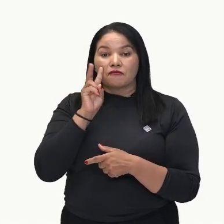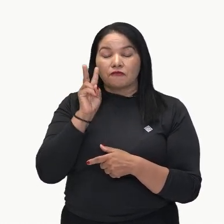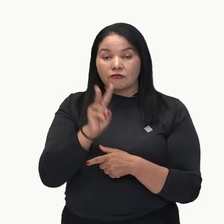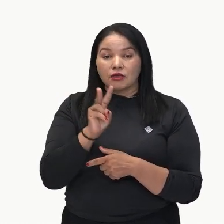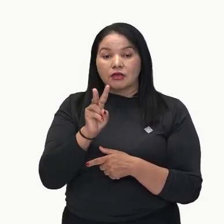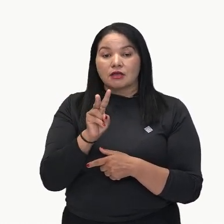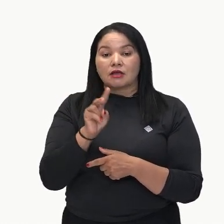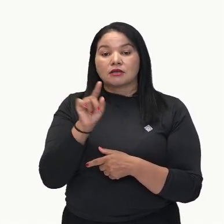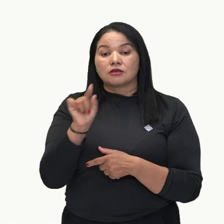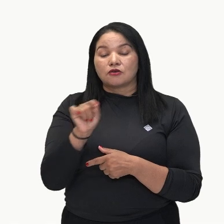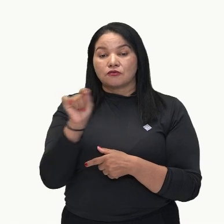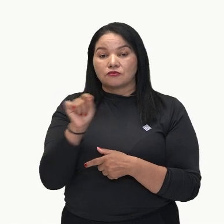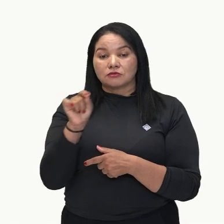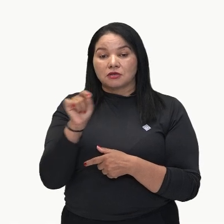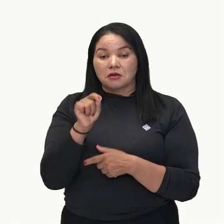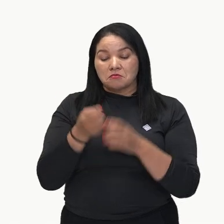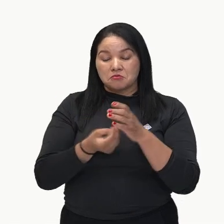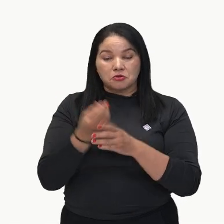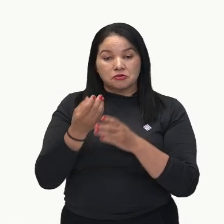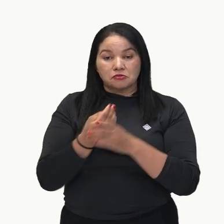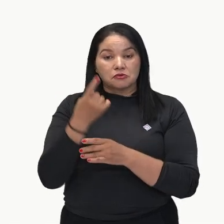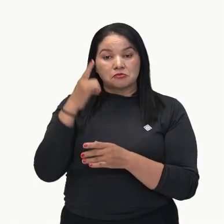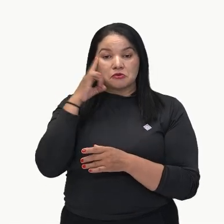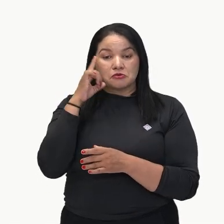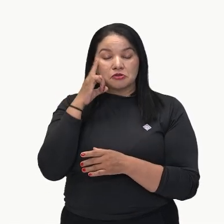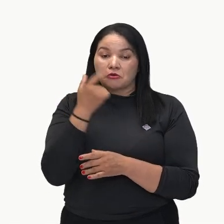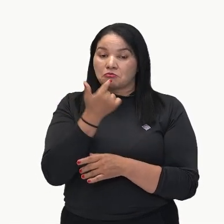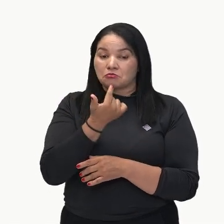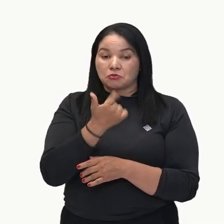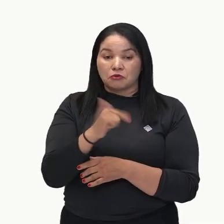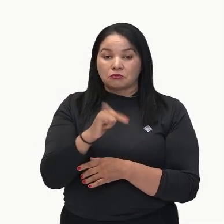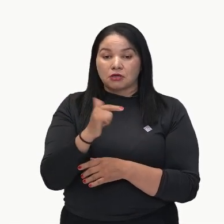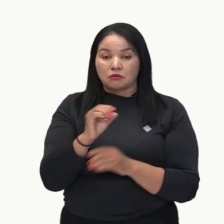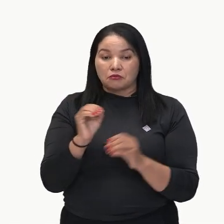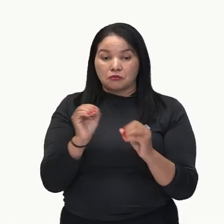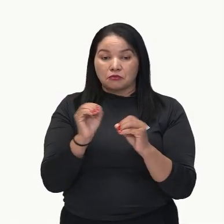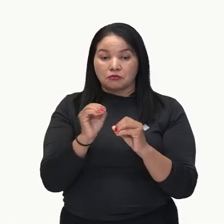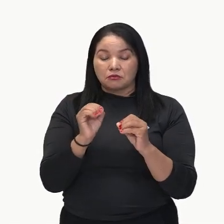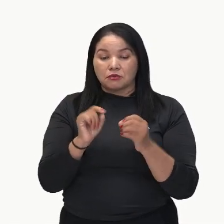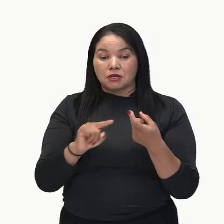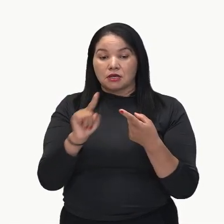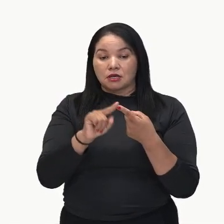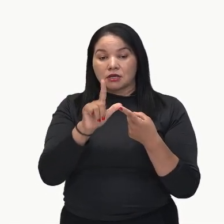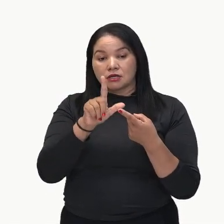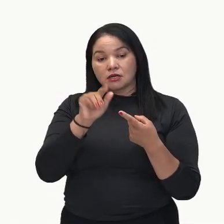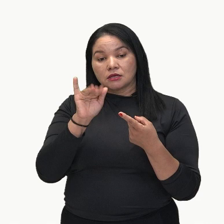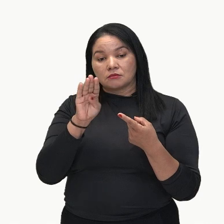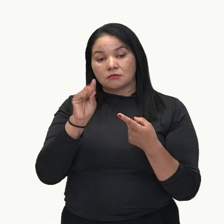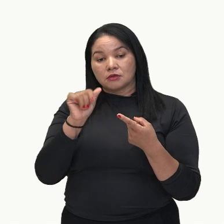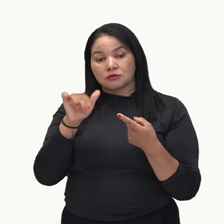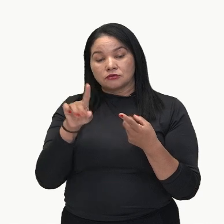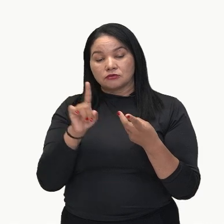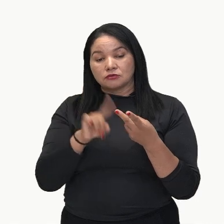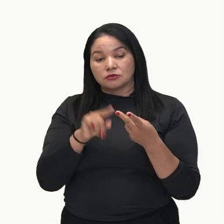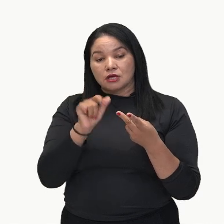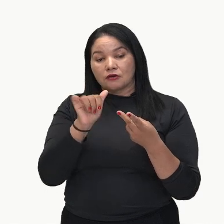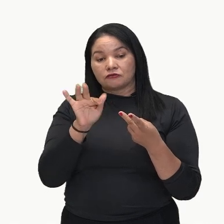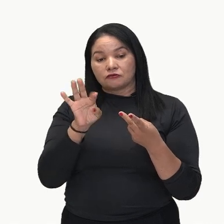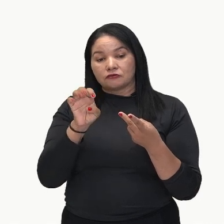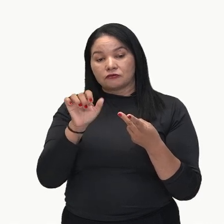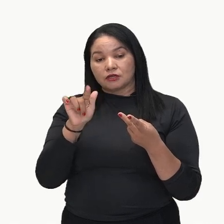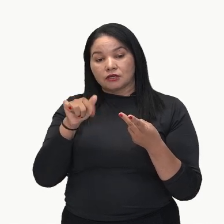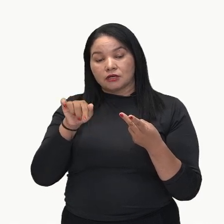acaba observando que não vai ter, né? Líbano e Afeganistão, tá? Que são situações